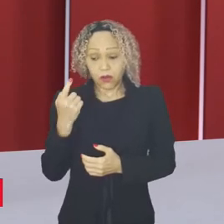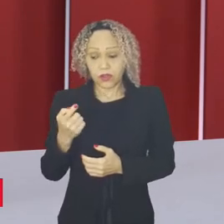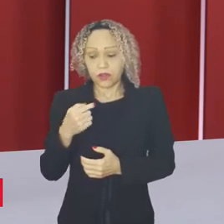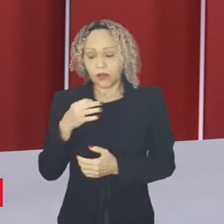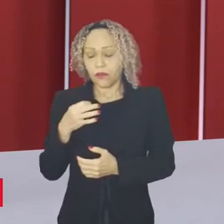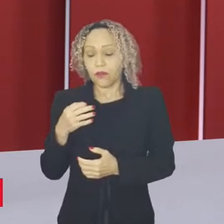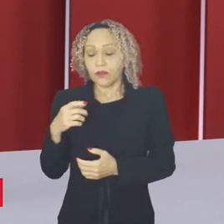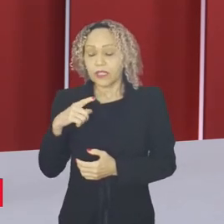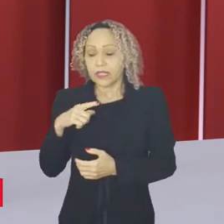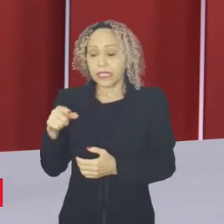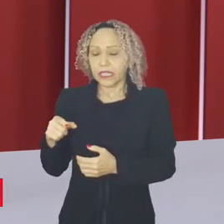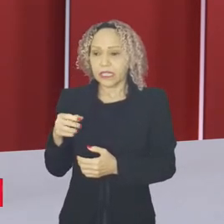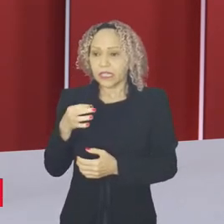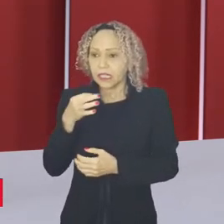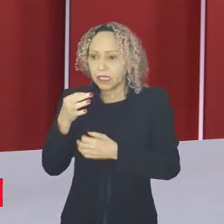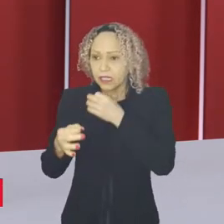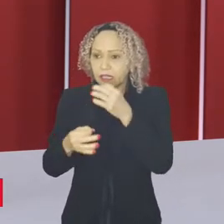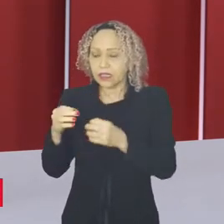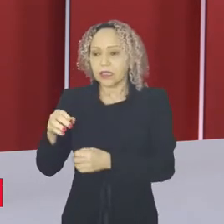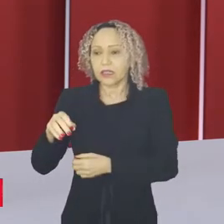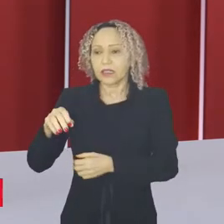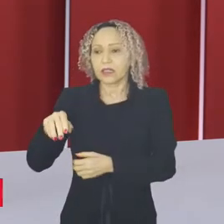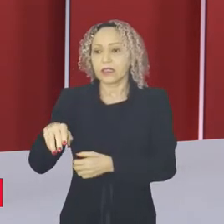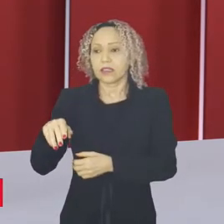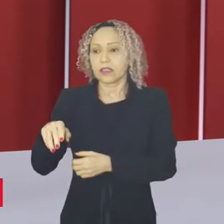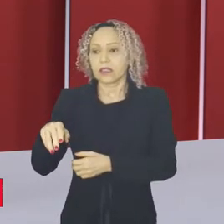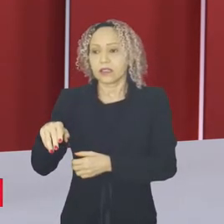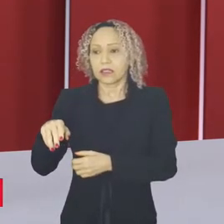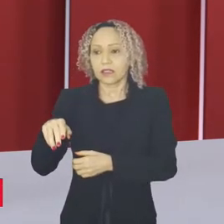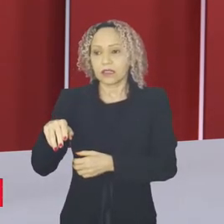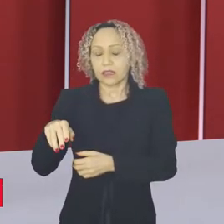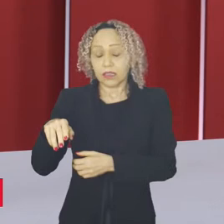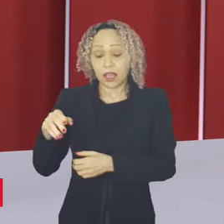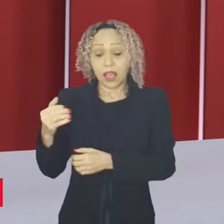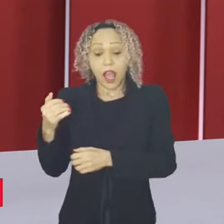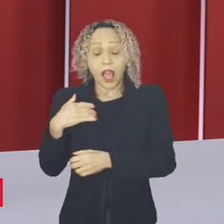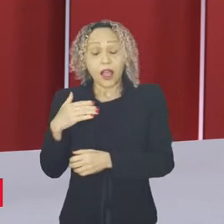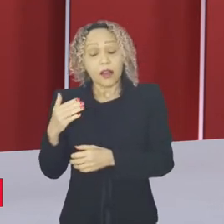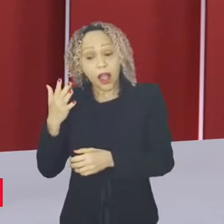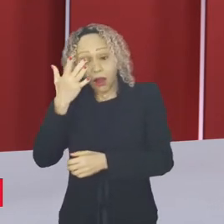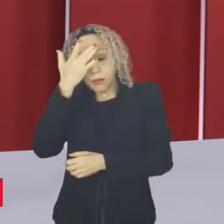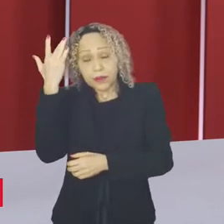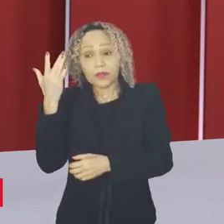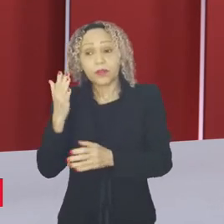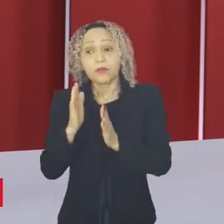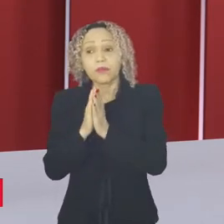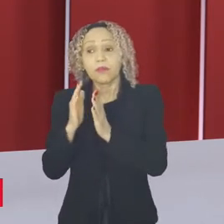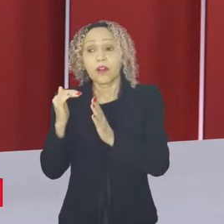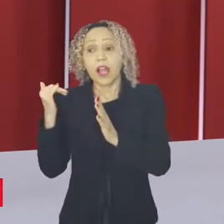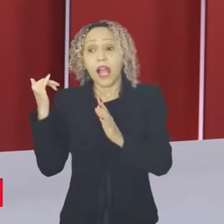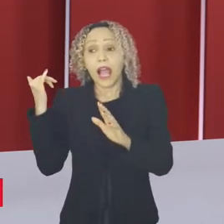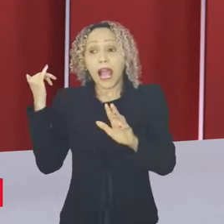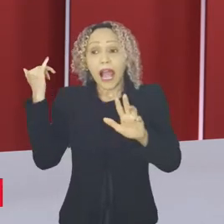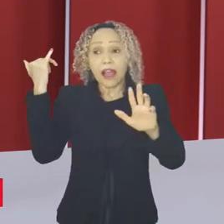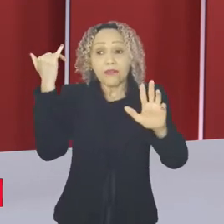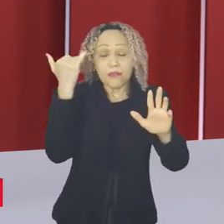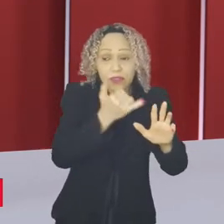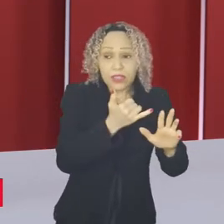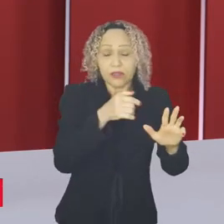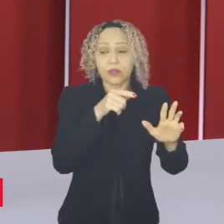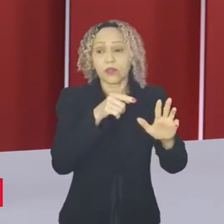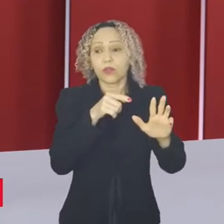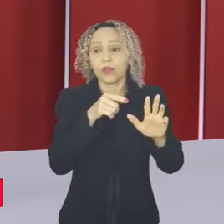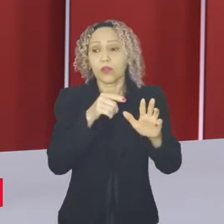importante. Da Mirtes Miller. Alguém avisa o Lula que cúrcuma para desinflamar é excelente. Ela disse que acabou